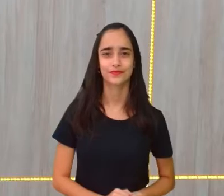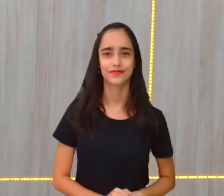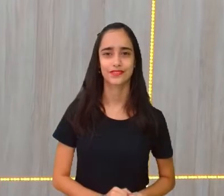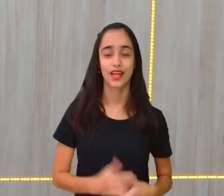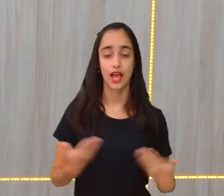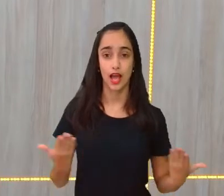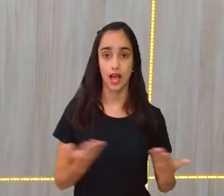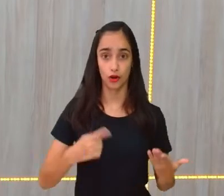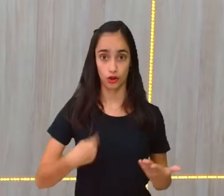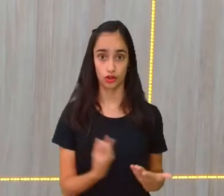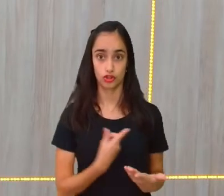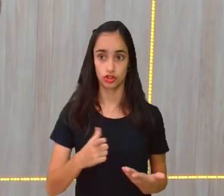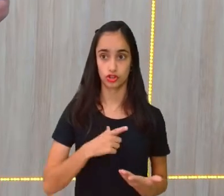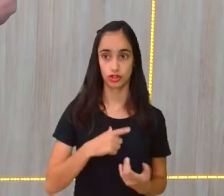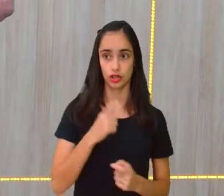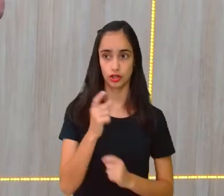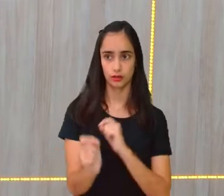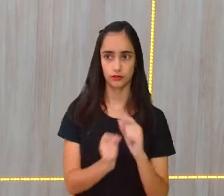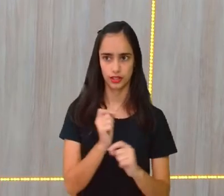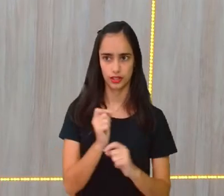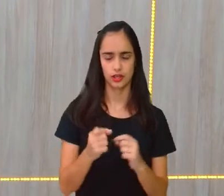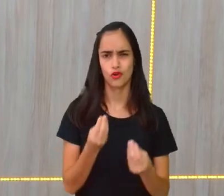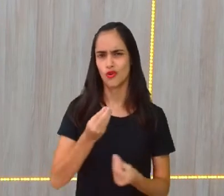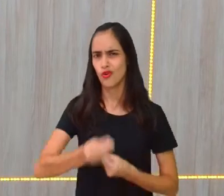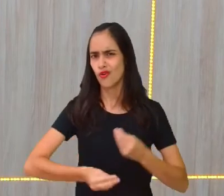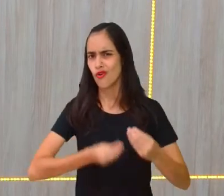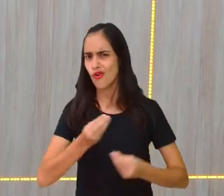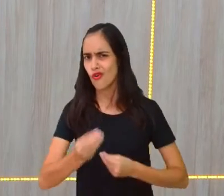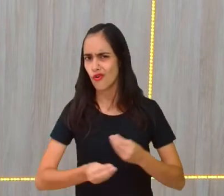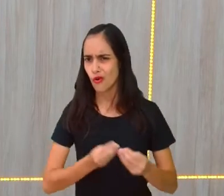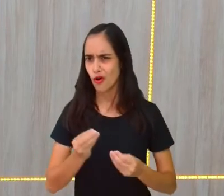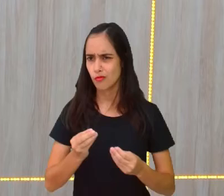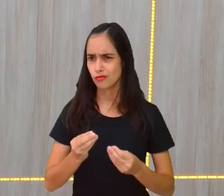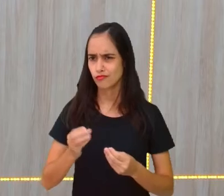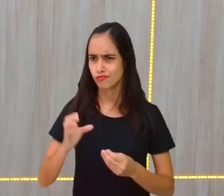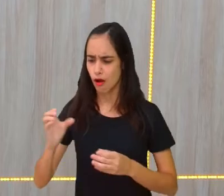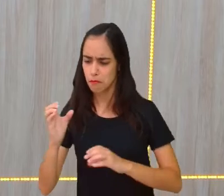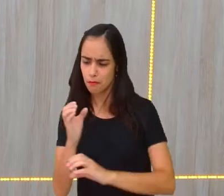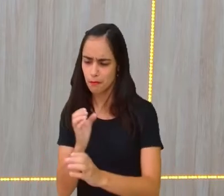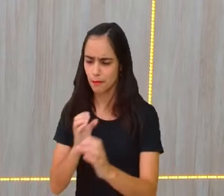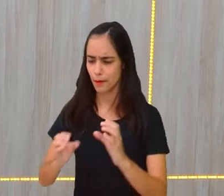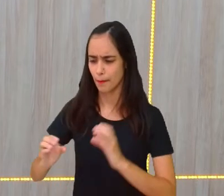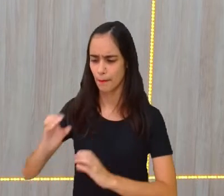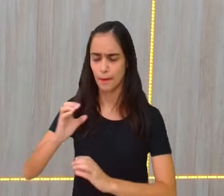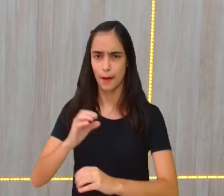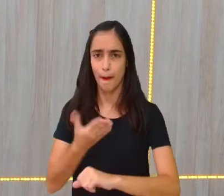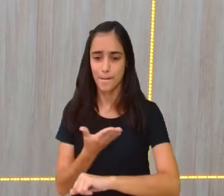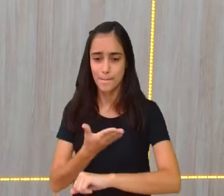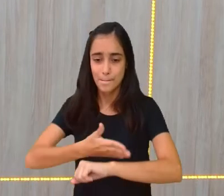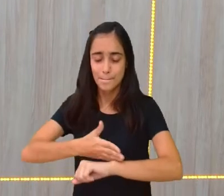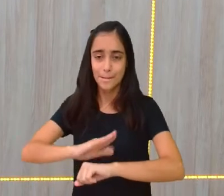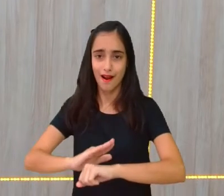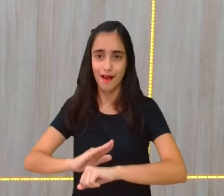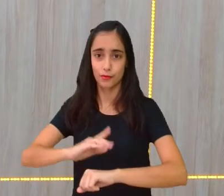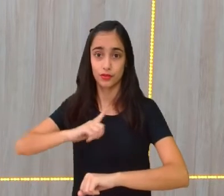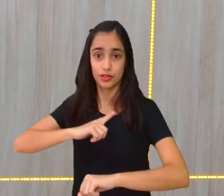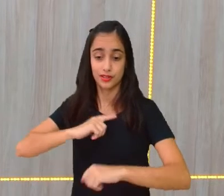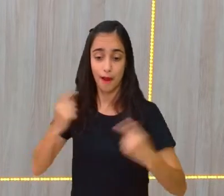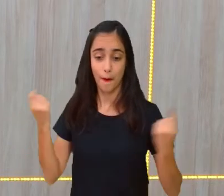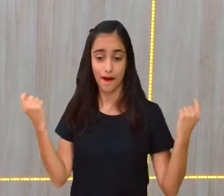Agora nós temos aí a questão, não é? Como é que esses glóbulos brancos saem, professora? O que é que eles têm? Eles têm uma capacidade,